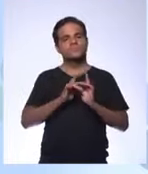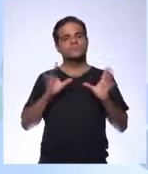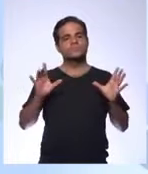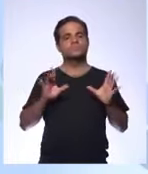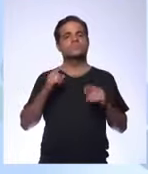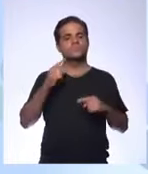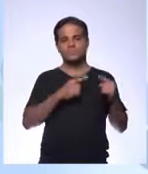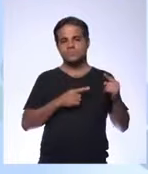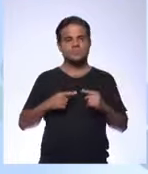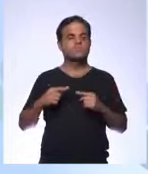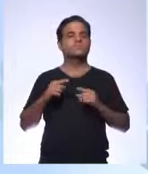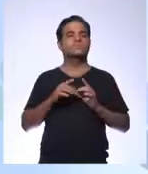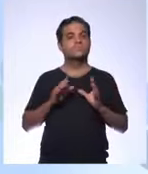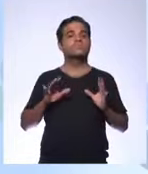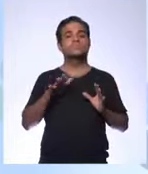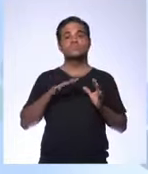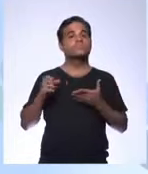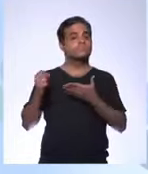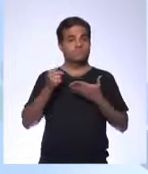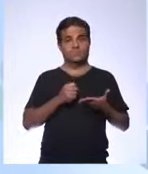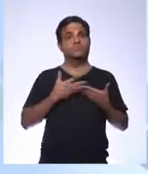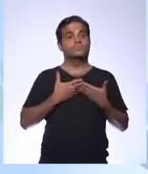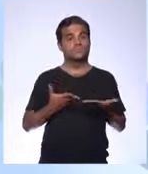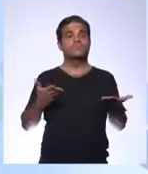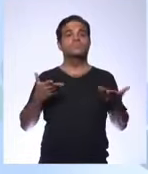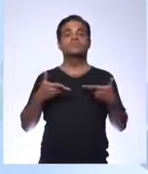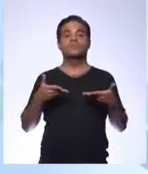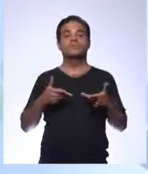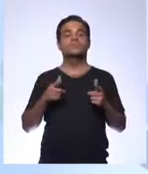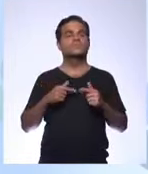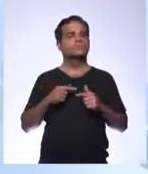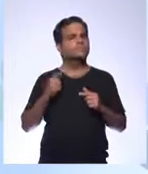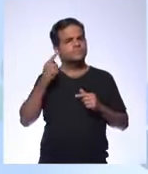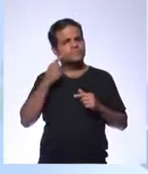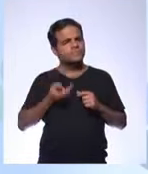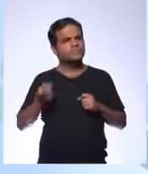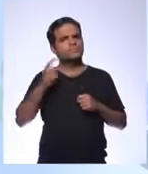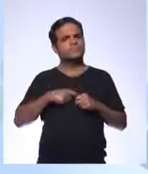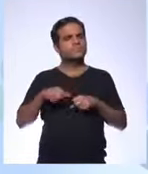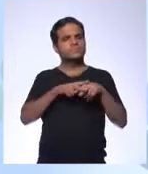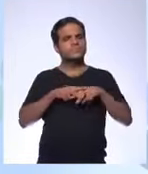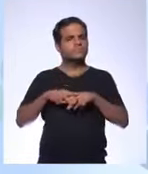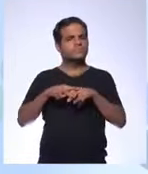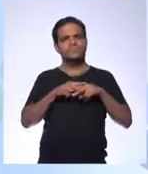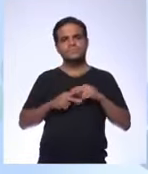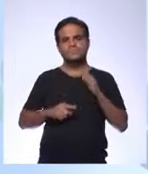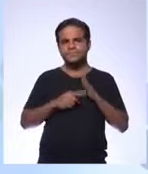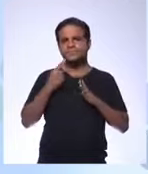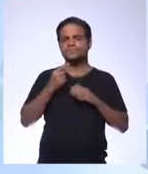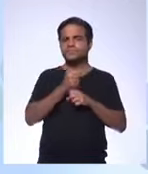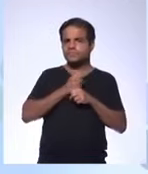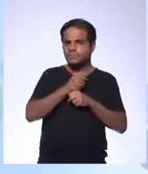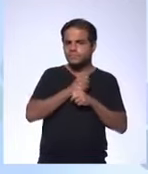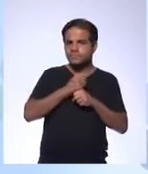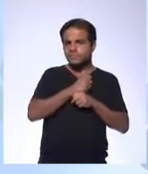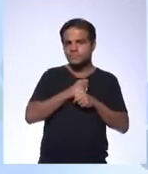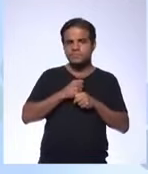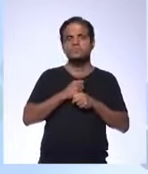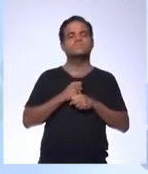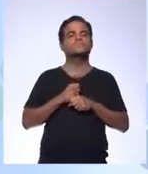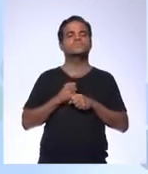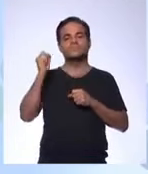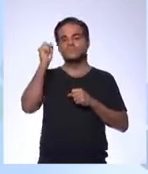políticas individuais que o AI-5 trouxe, Então, hoje, a gente vai dar uma retomadinha aí nesses primeiros anos da ditadura